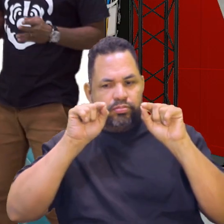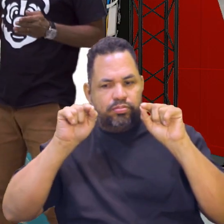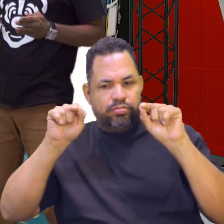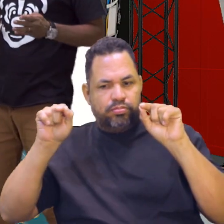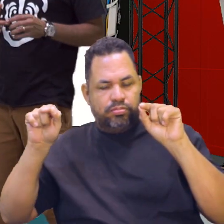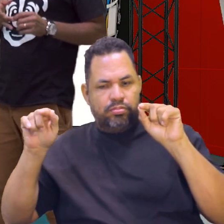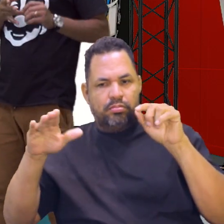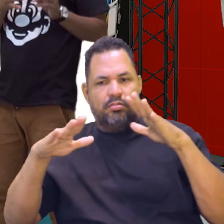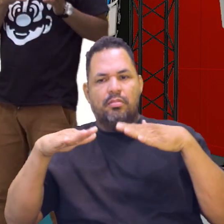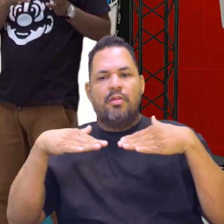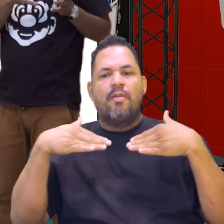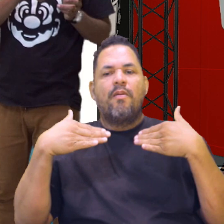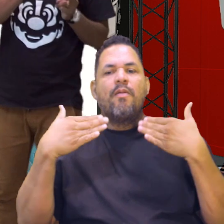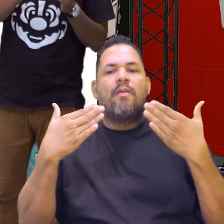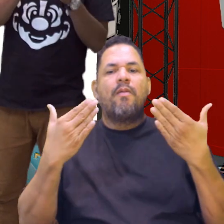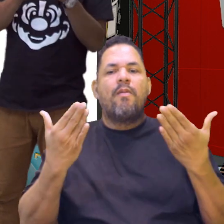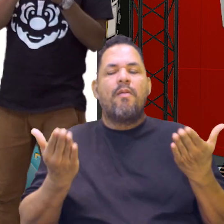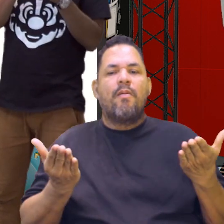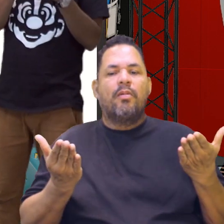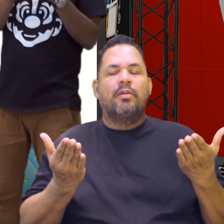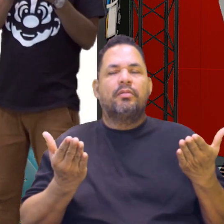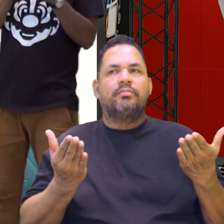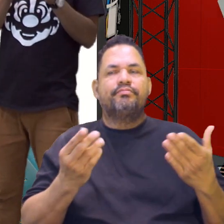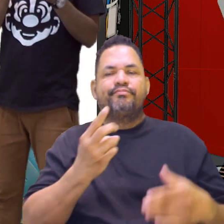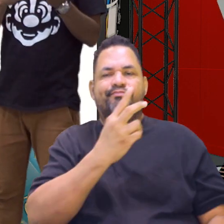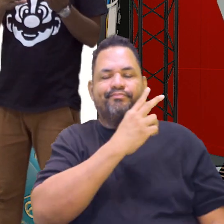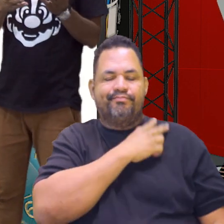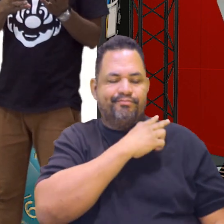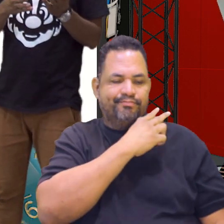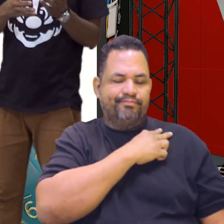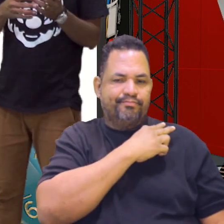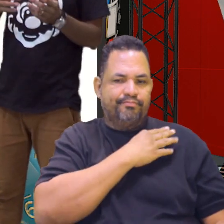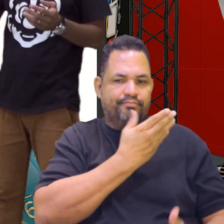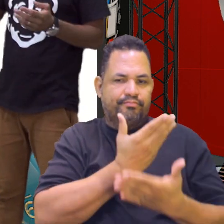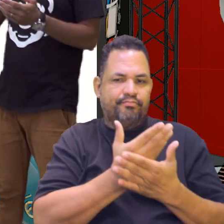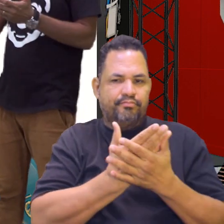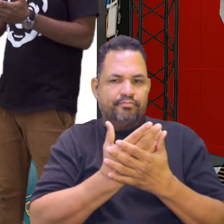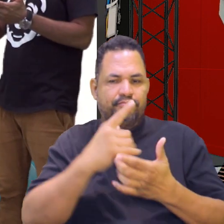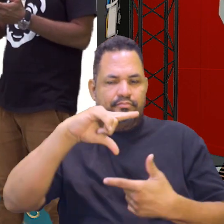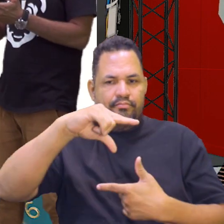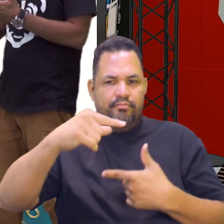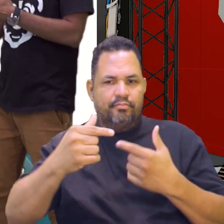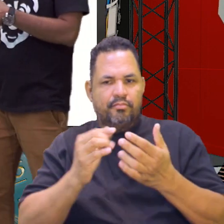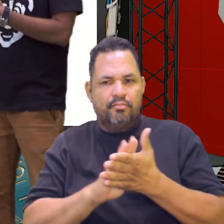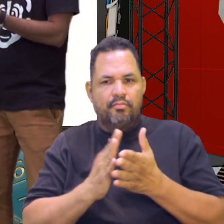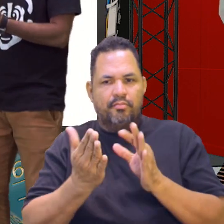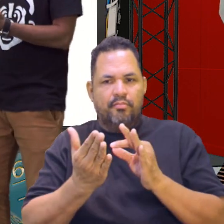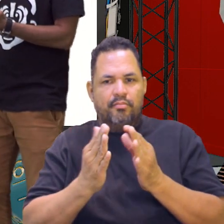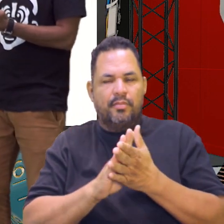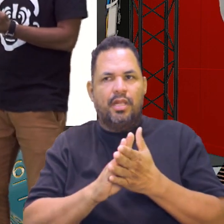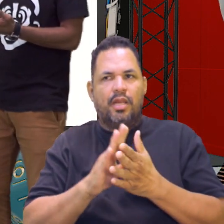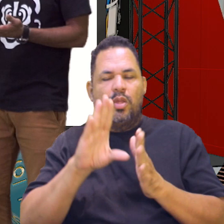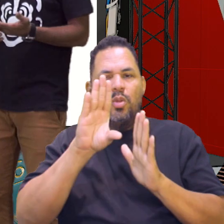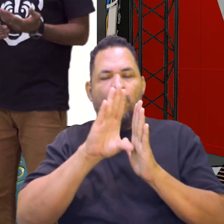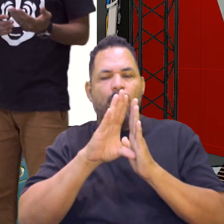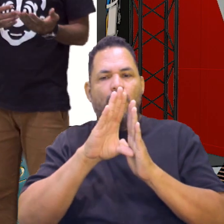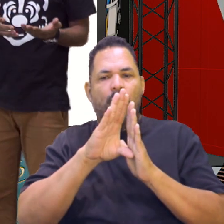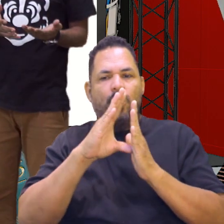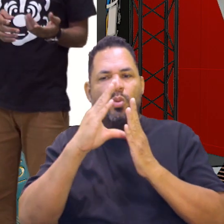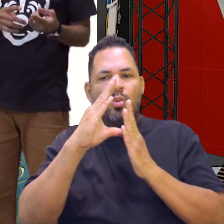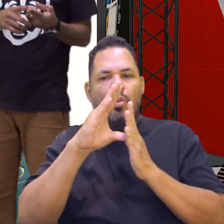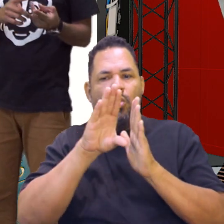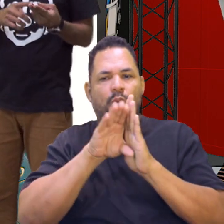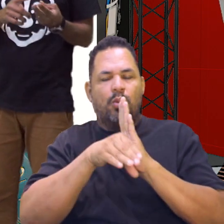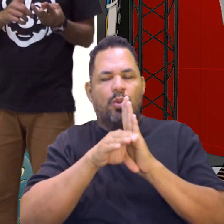porque assim, quando a gente está no segundo ano, que estuda geometria, que fala dos conceitos primitivos, não é?